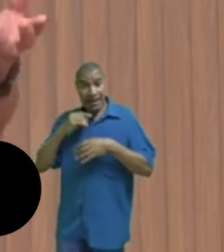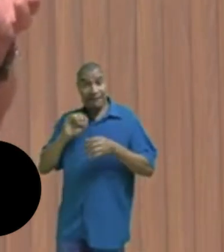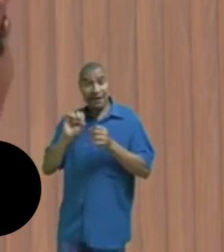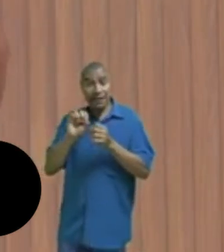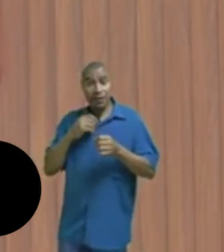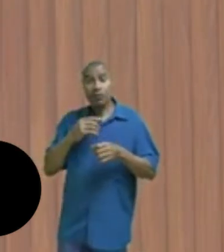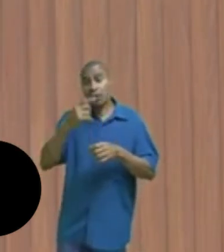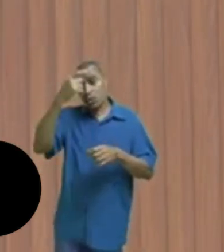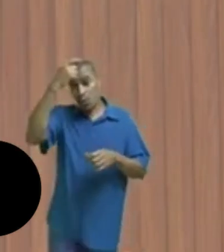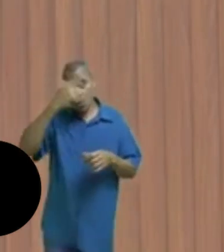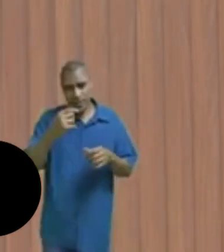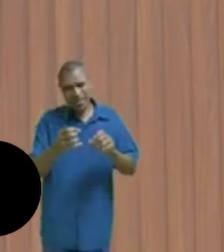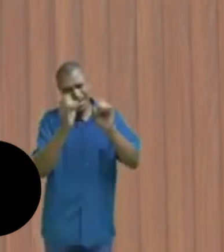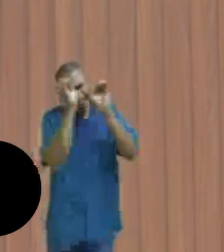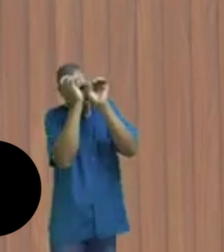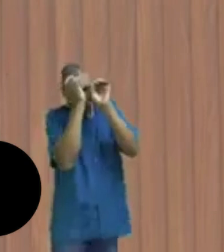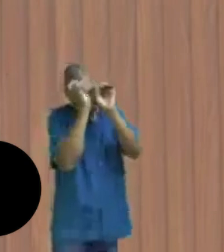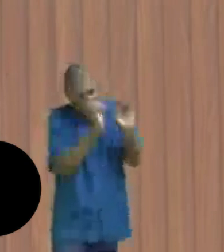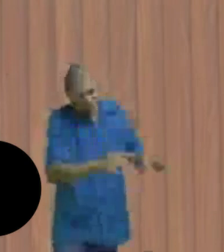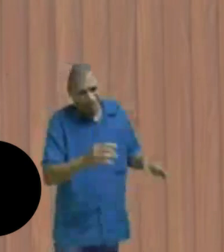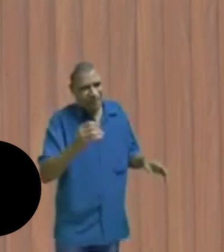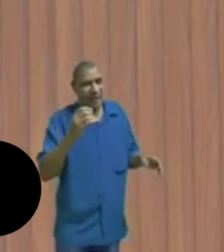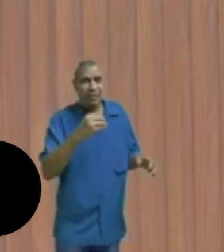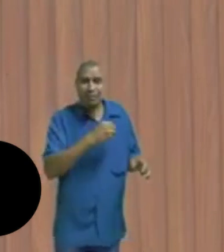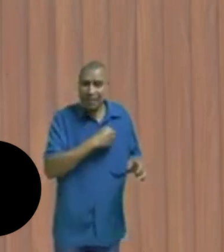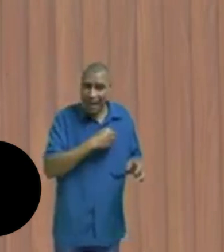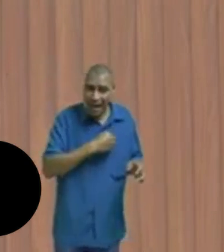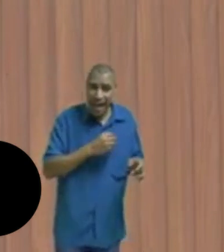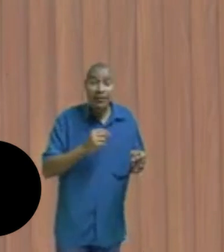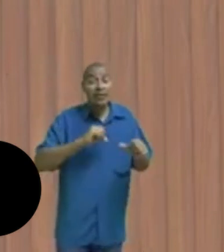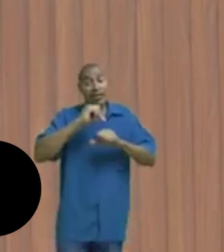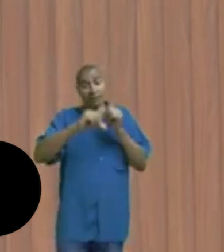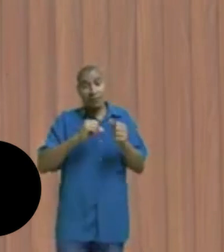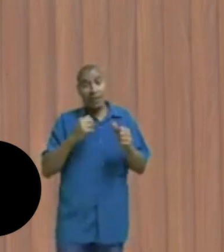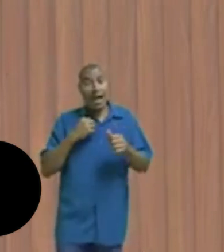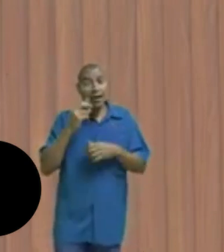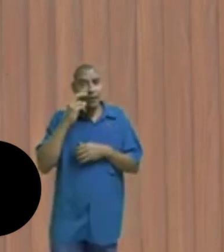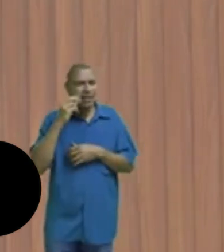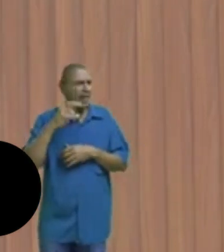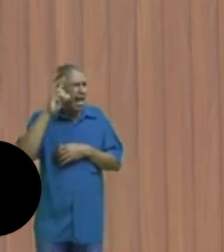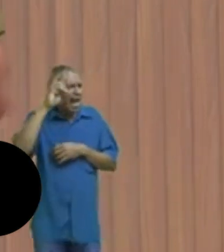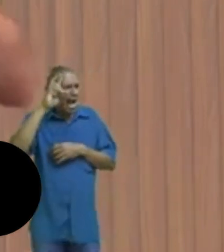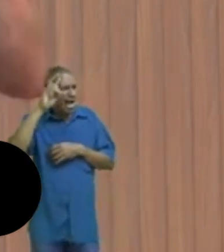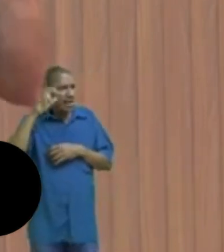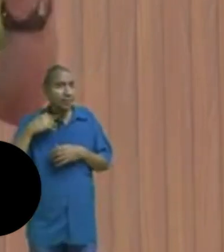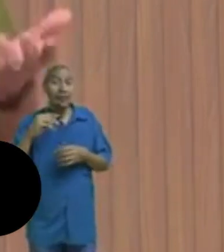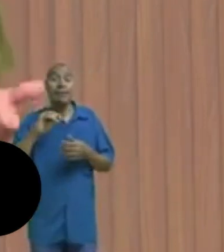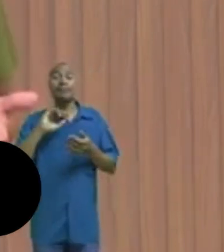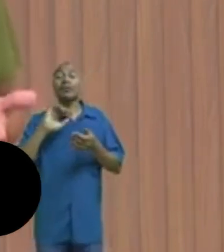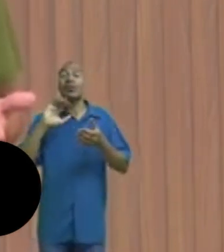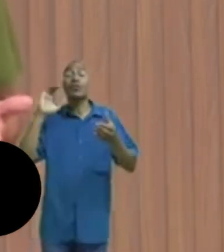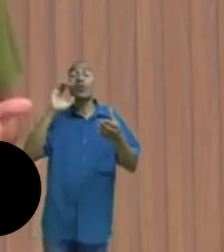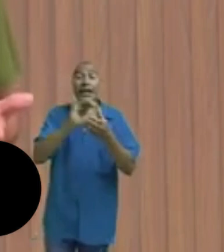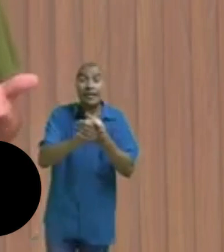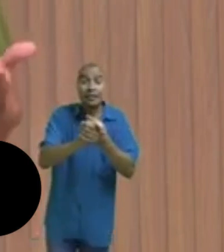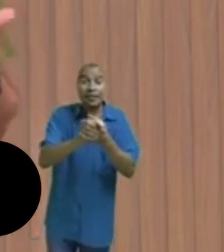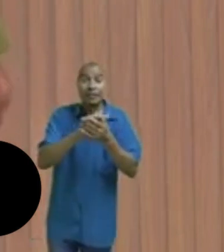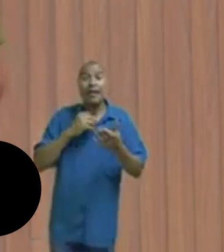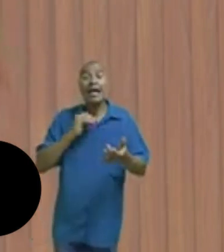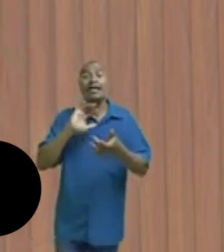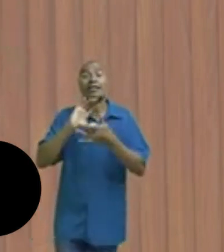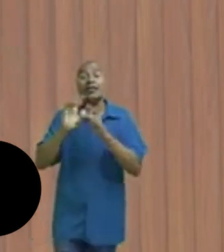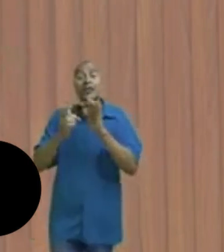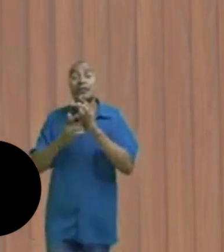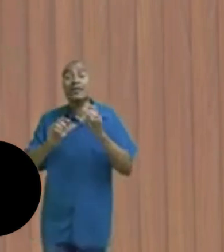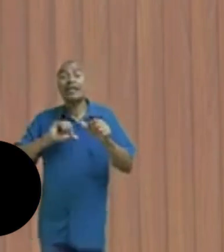de João, você tem o casamento, o famoso casamento de Caná da Galileia, onde Jesus transforma a água em vinho, onde